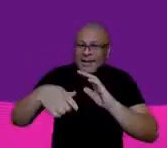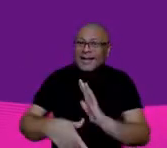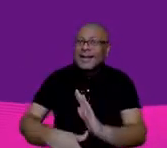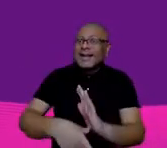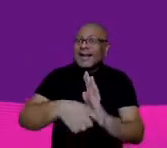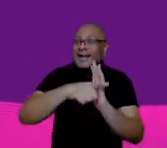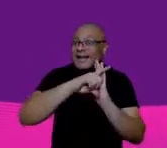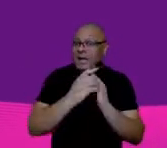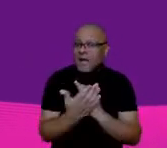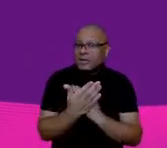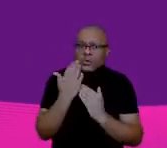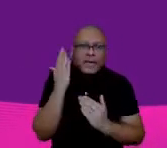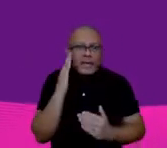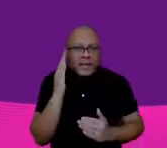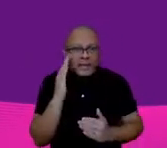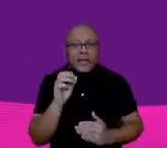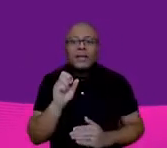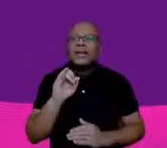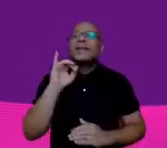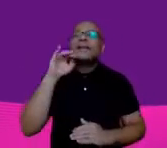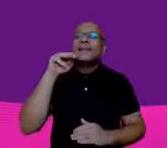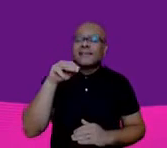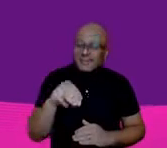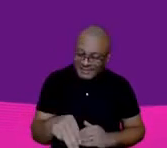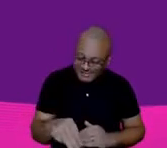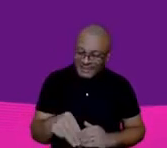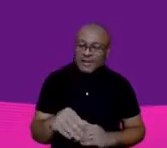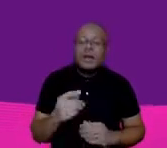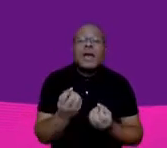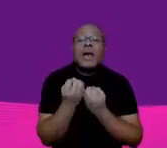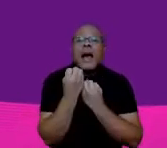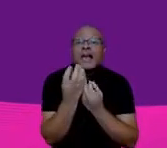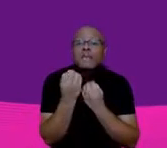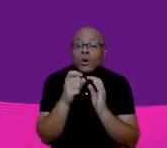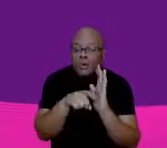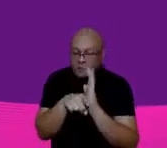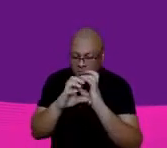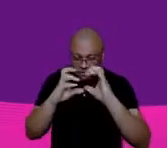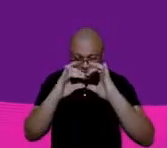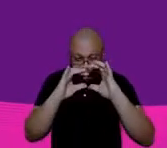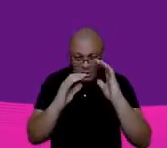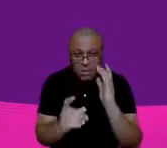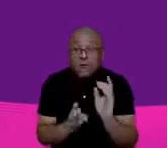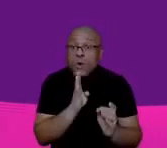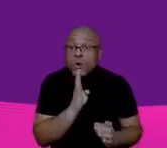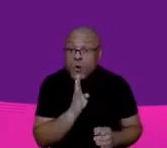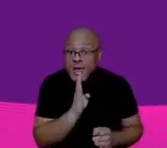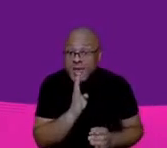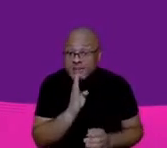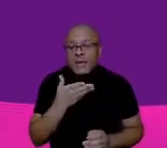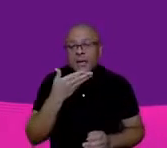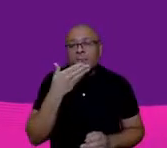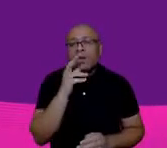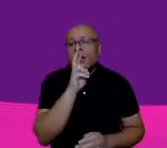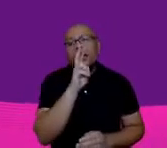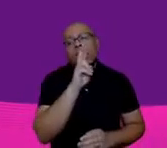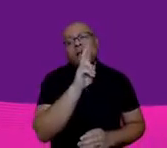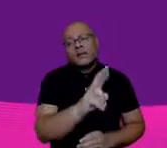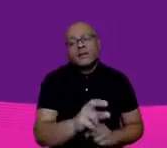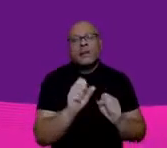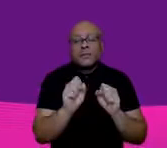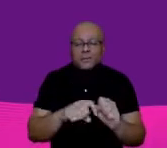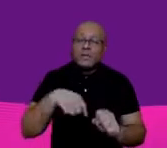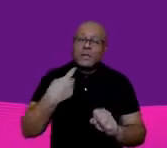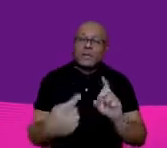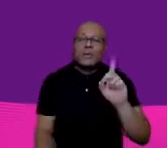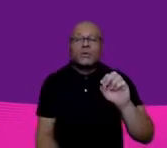Sim, parece que sim. Quanto maior a conectividade dentro dos núcleos da base, melhor a resposta pós-DBS. A gente não usa isso na